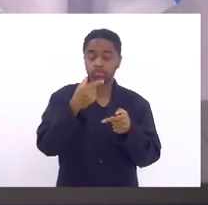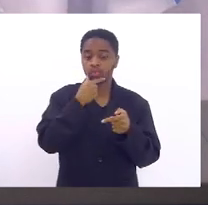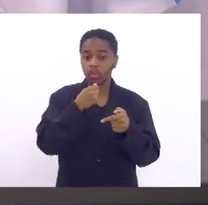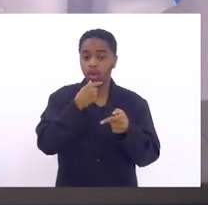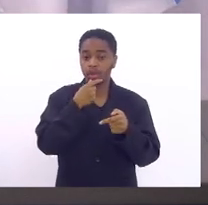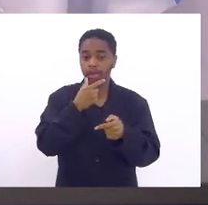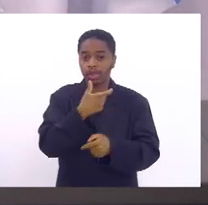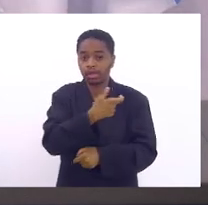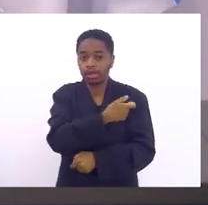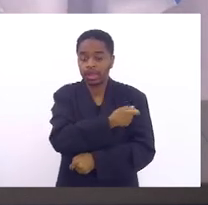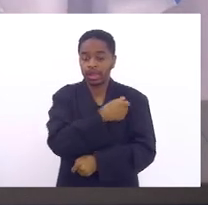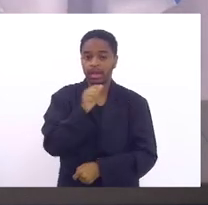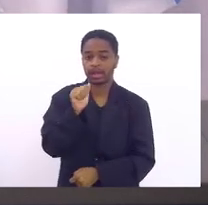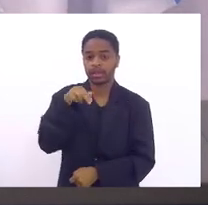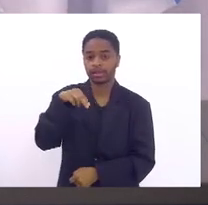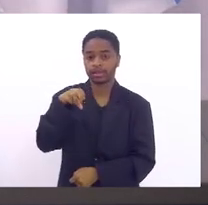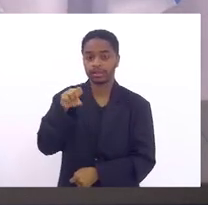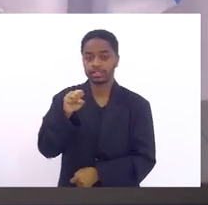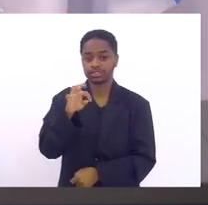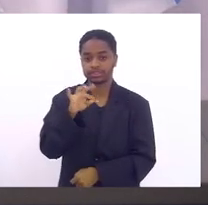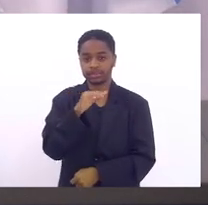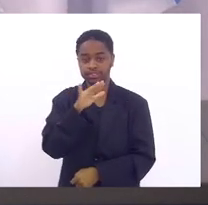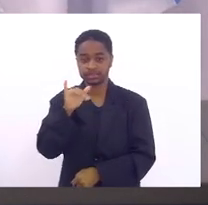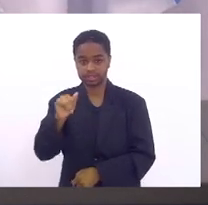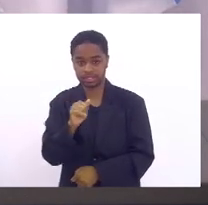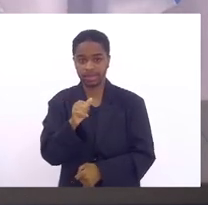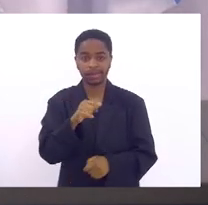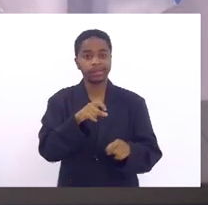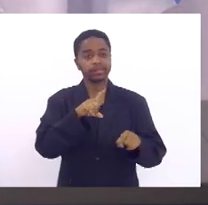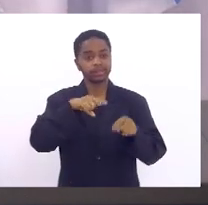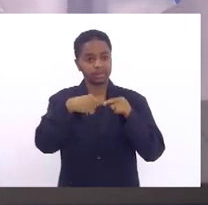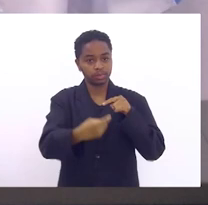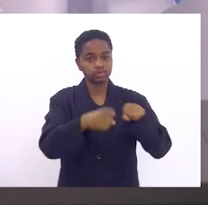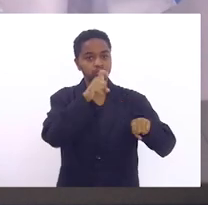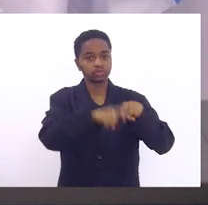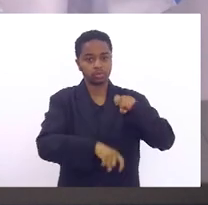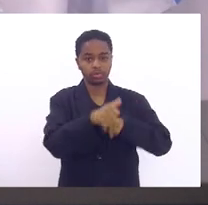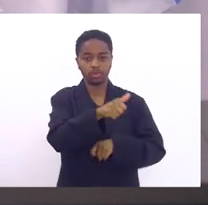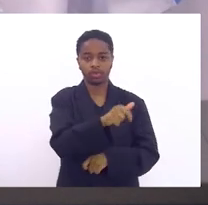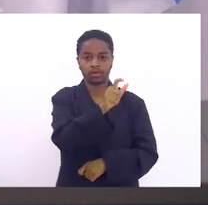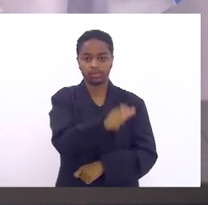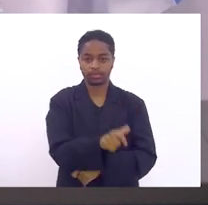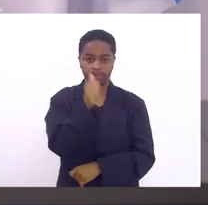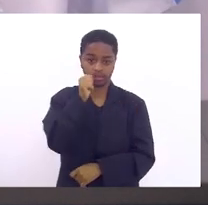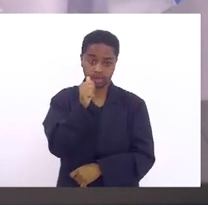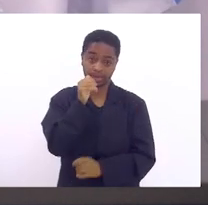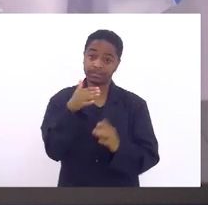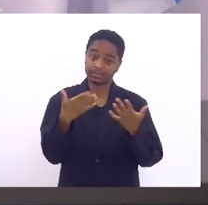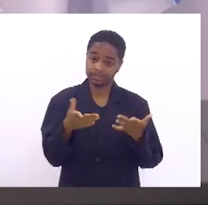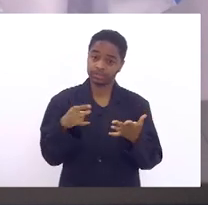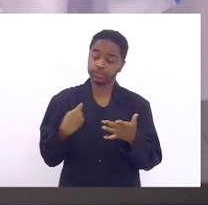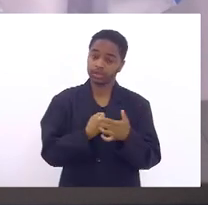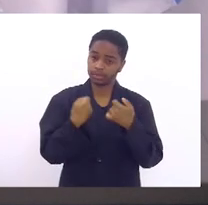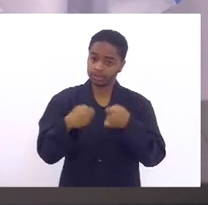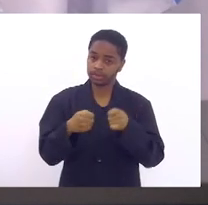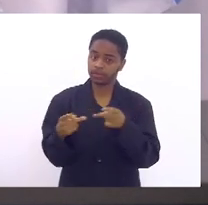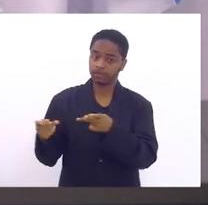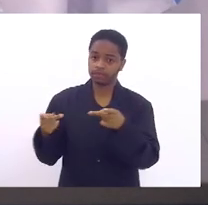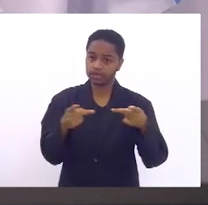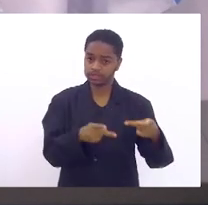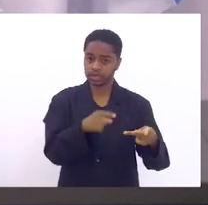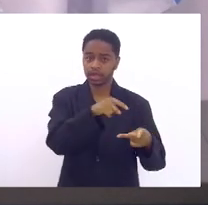caso muito emblemático naquele Hospital então a gente também não poderia deixar de fazer uma visita técnica